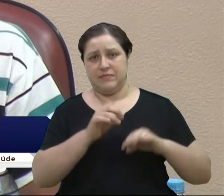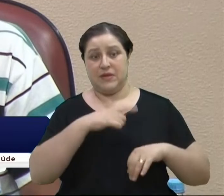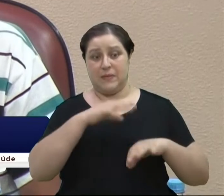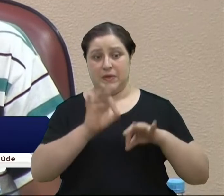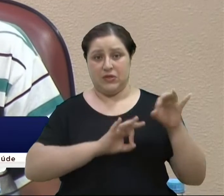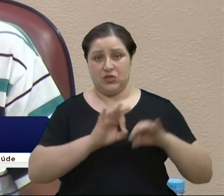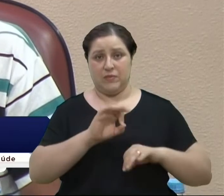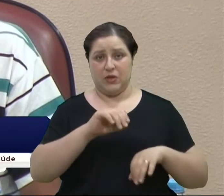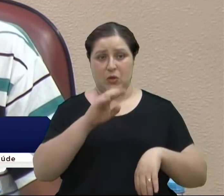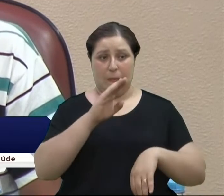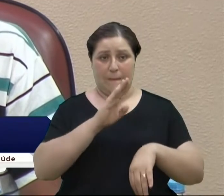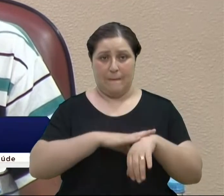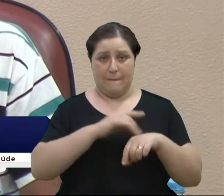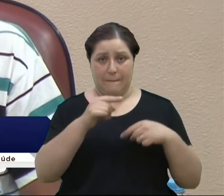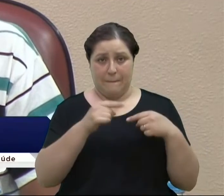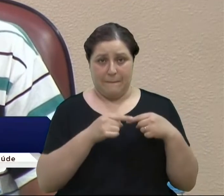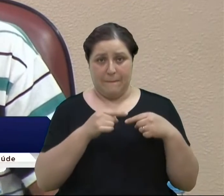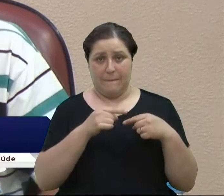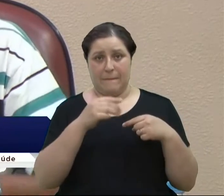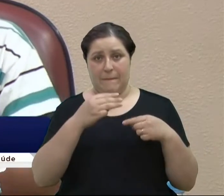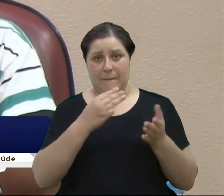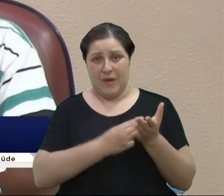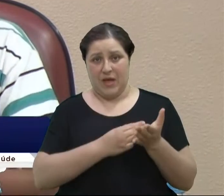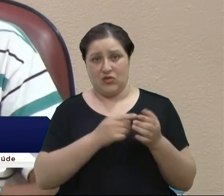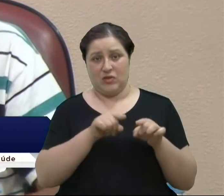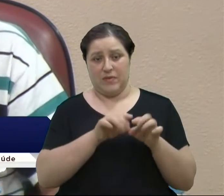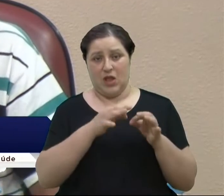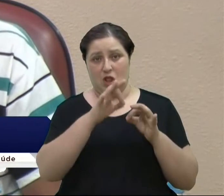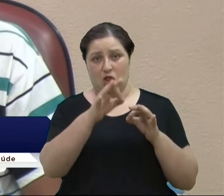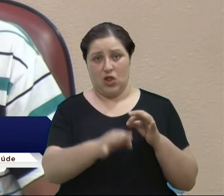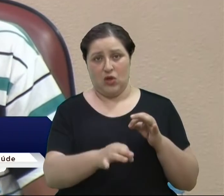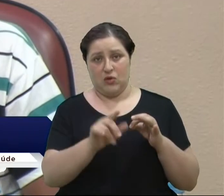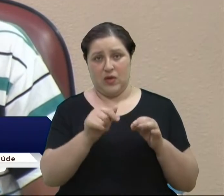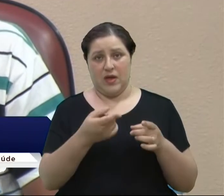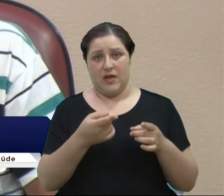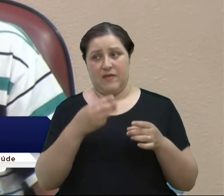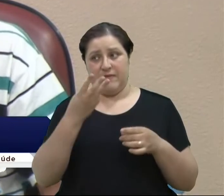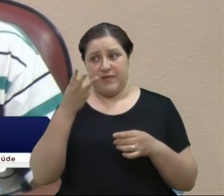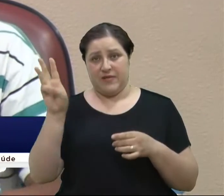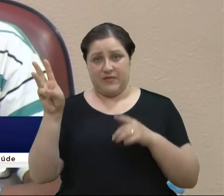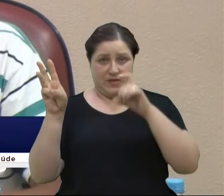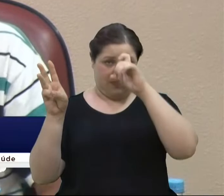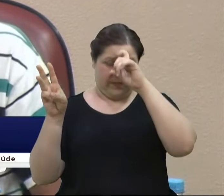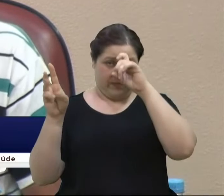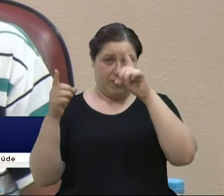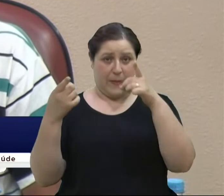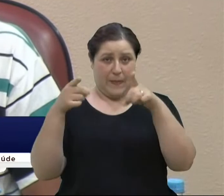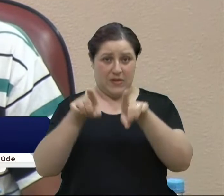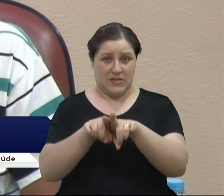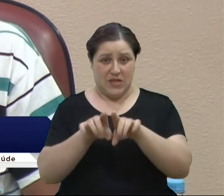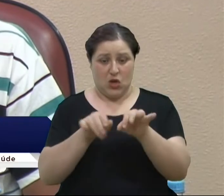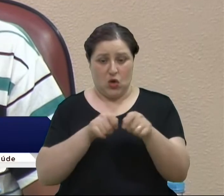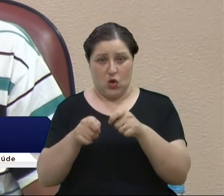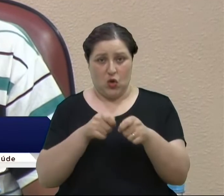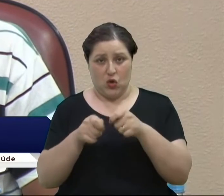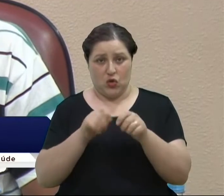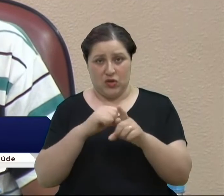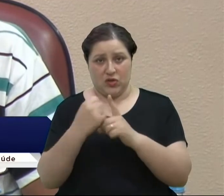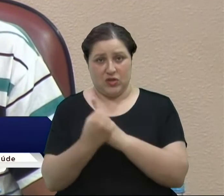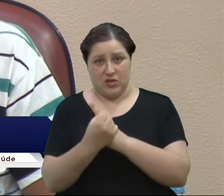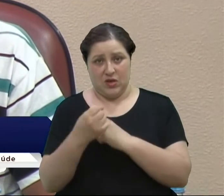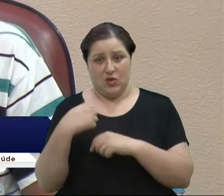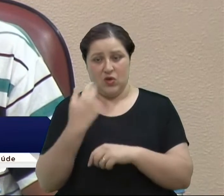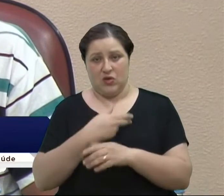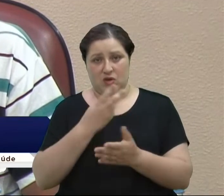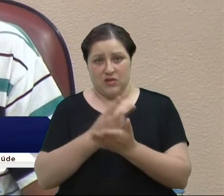prazo, que é a participação do Virgílio Ramos, que também é parceiro do controle social, sempre que a gente procura, de certa forma, o próprio